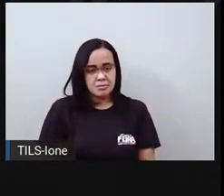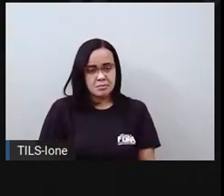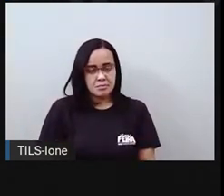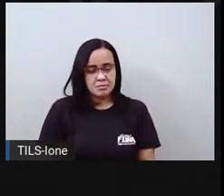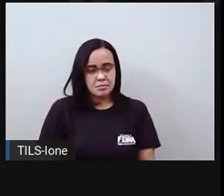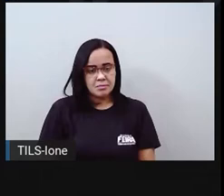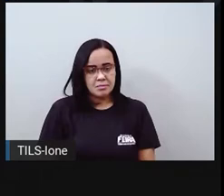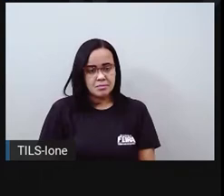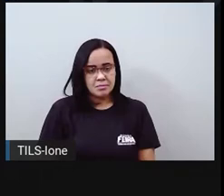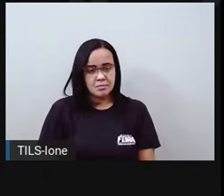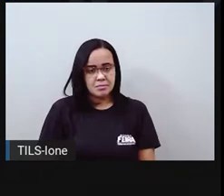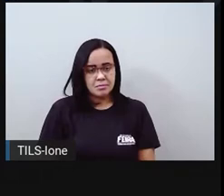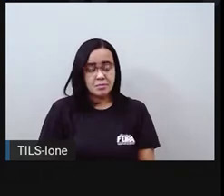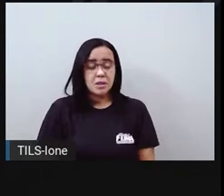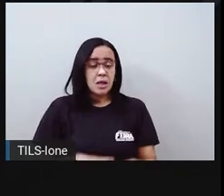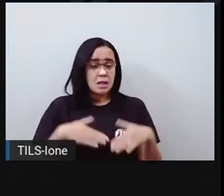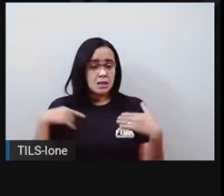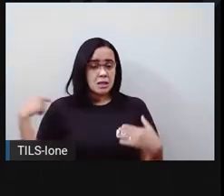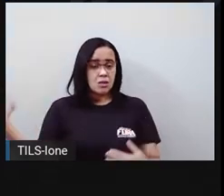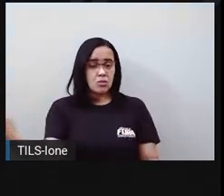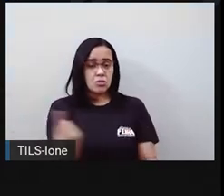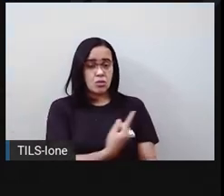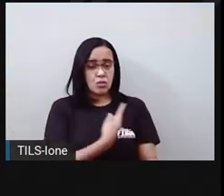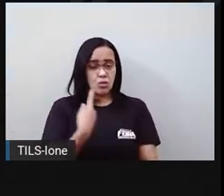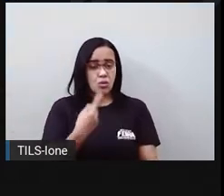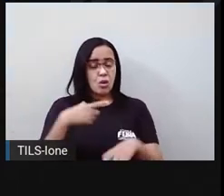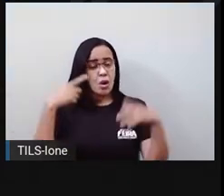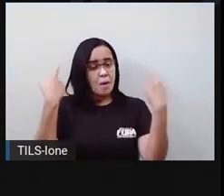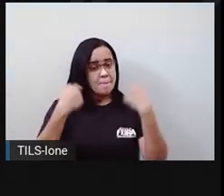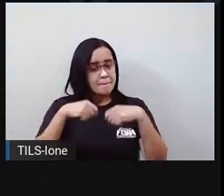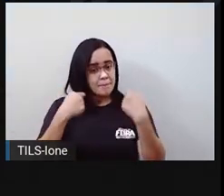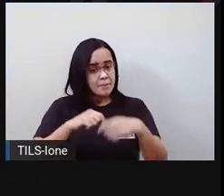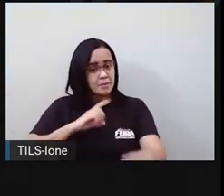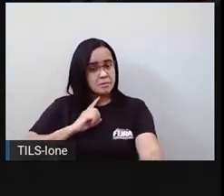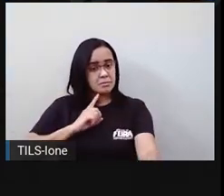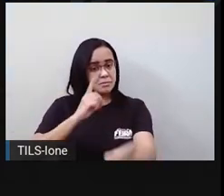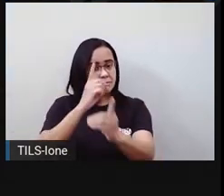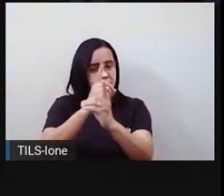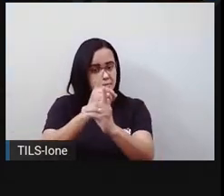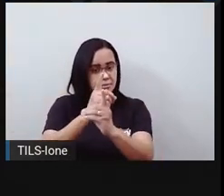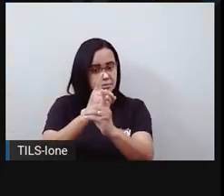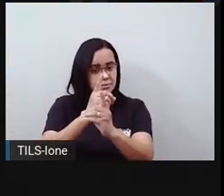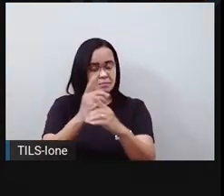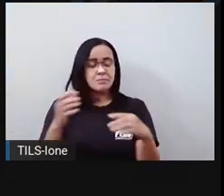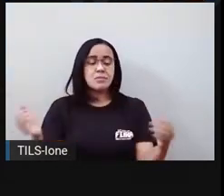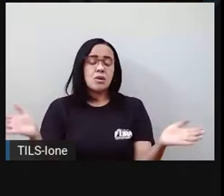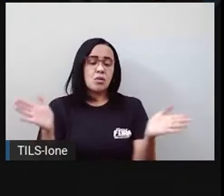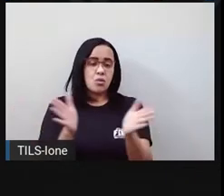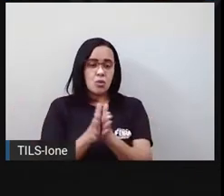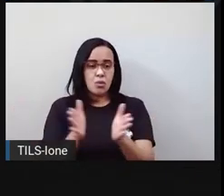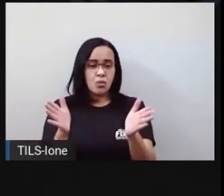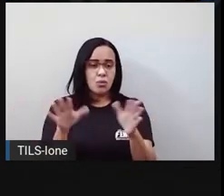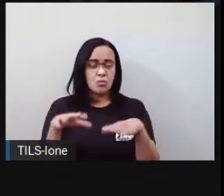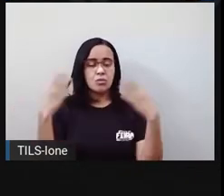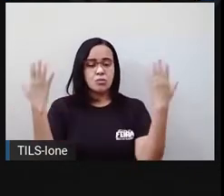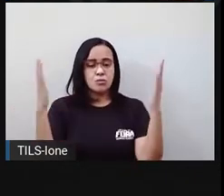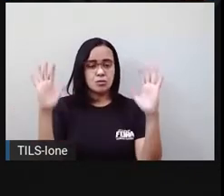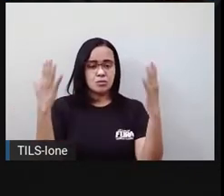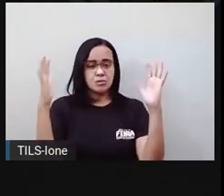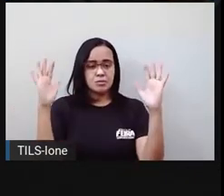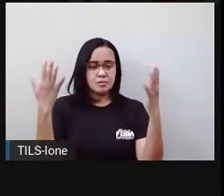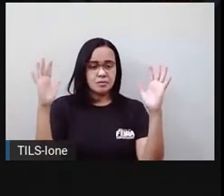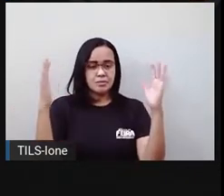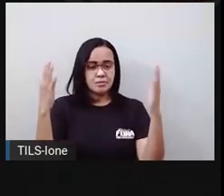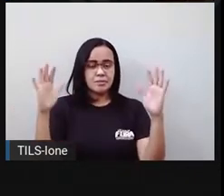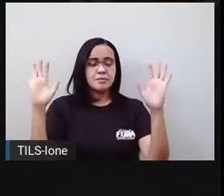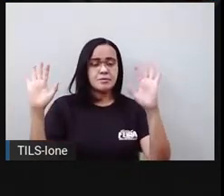precisamos descobrir. Vamos lá cantar a musiquinha? Who took the cookie from the cookie